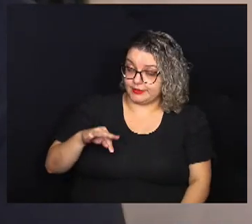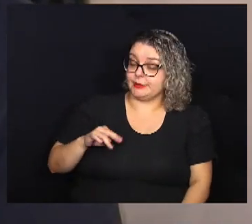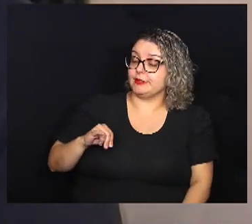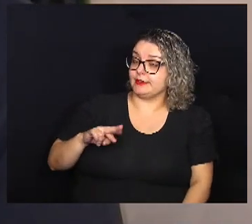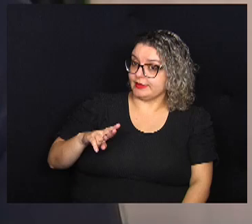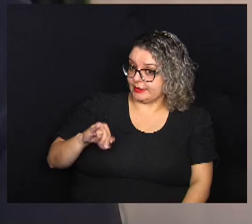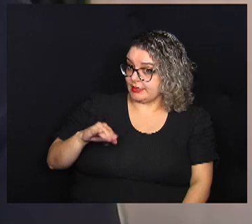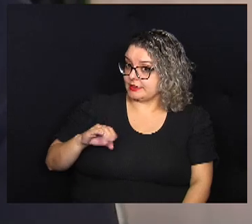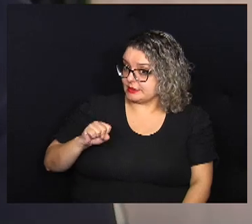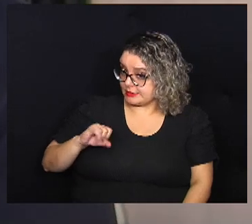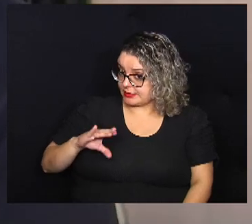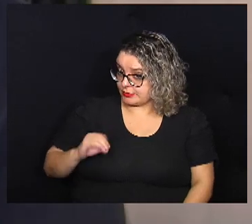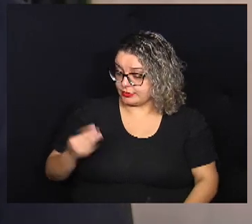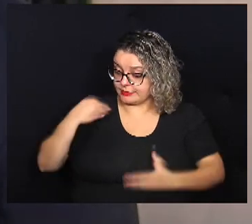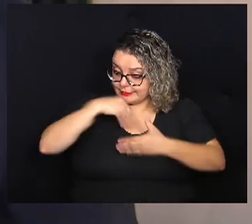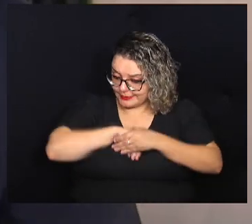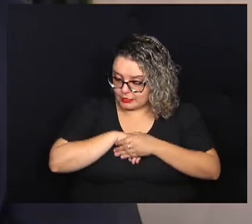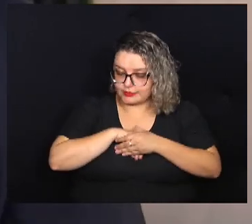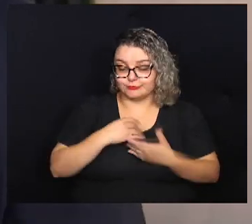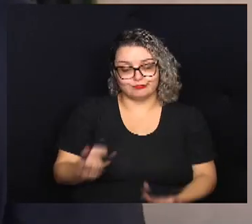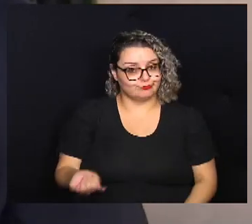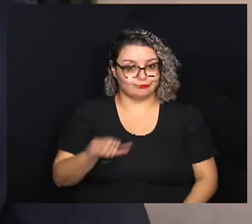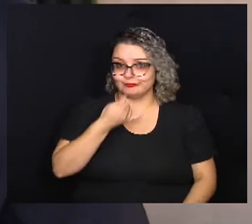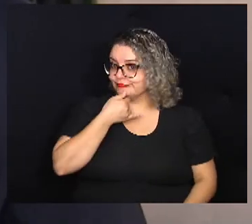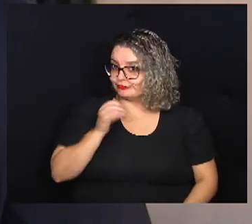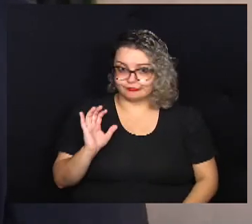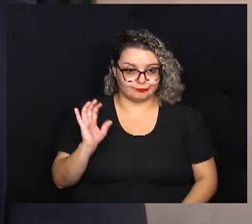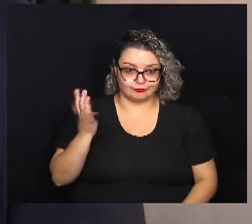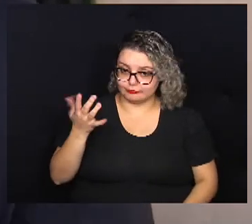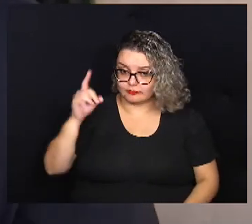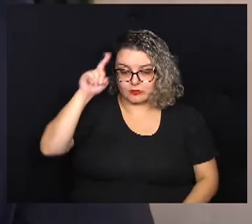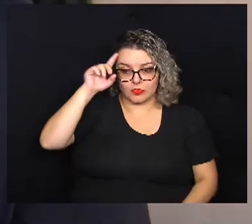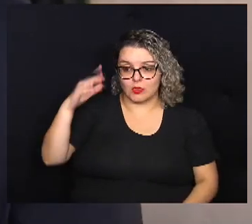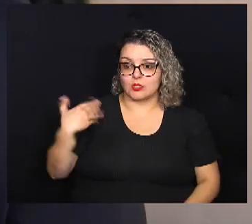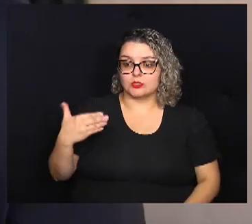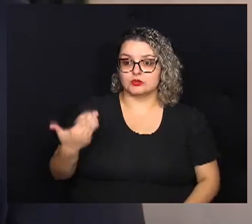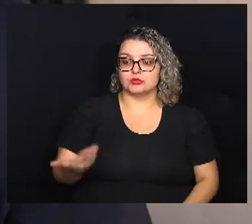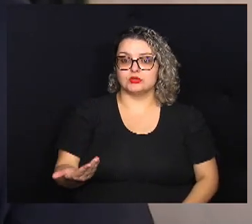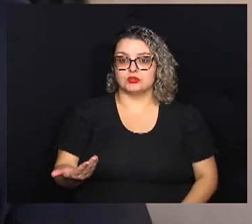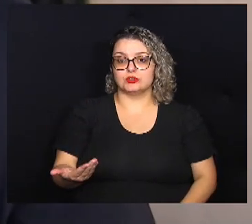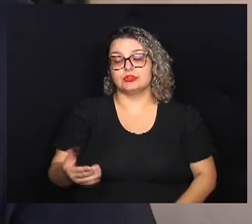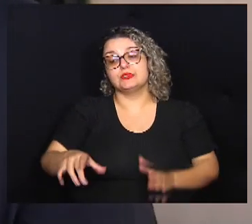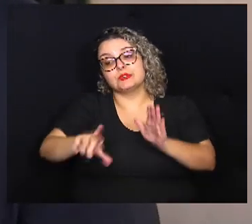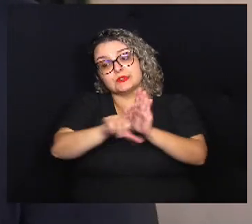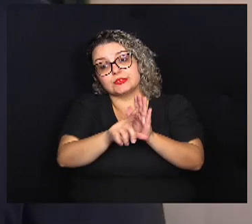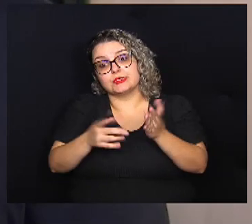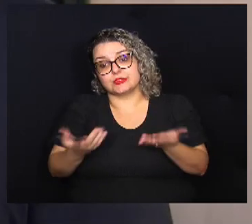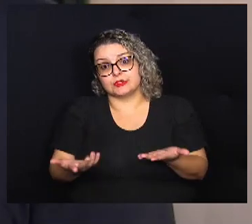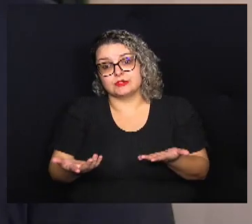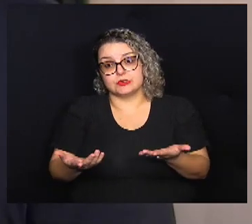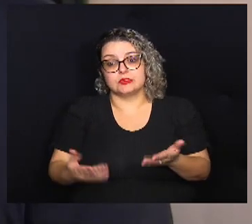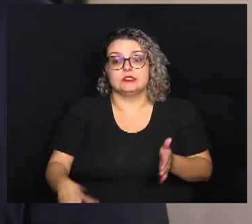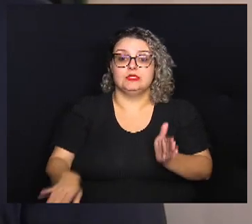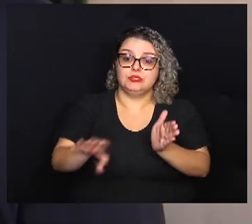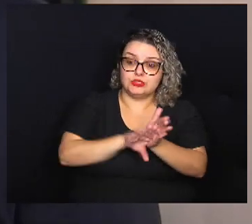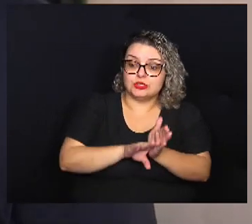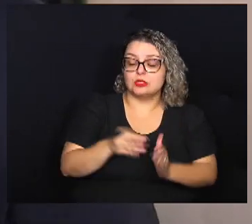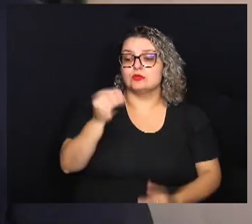sociedade, infelizmente isso não acontece no dia a dia e as leis elas